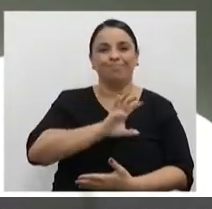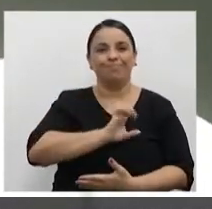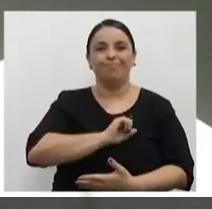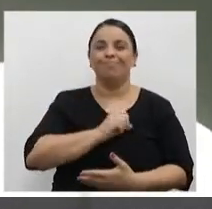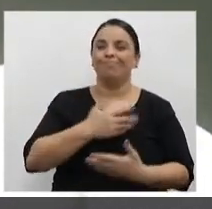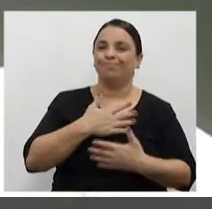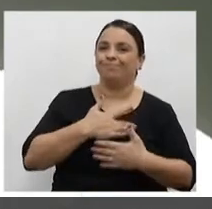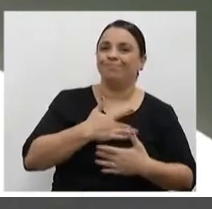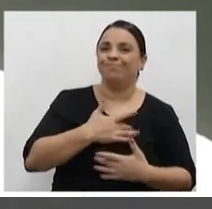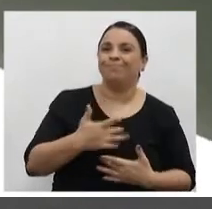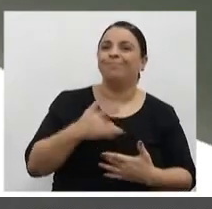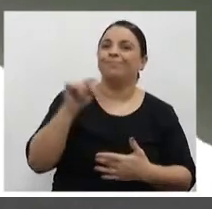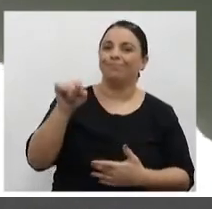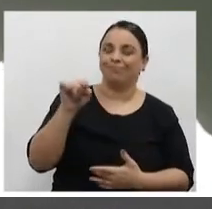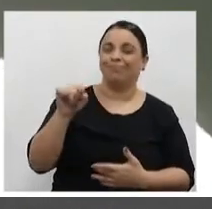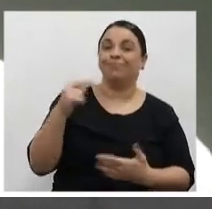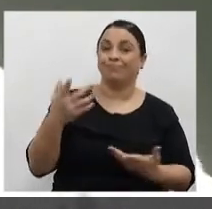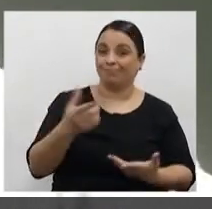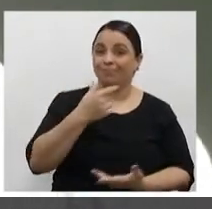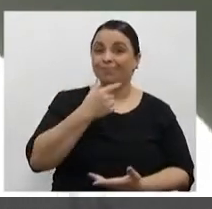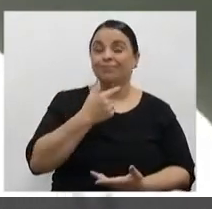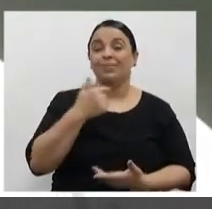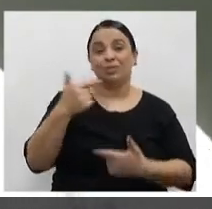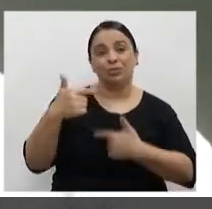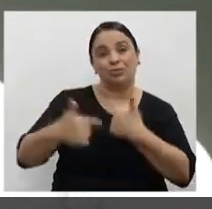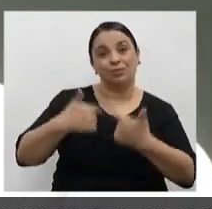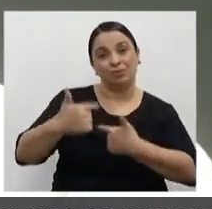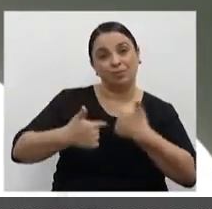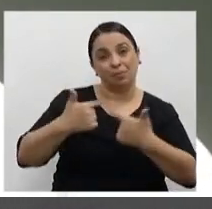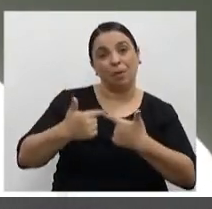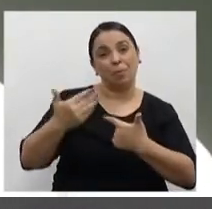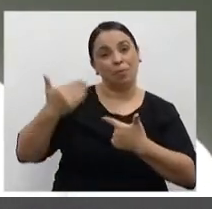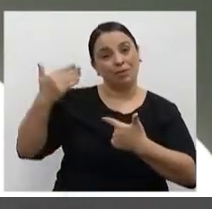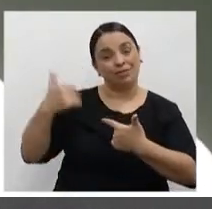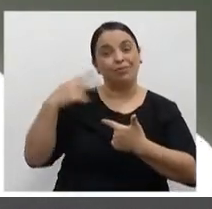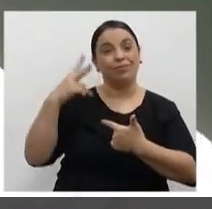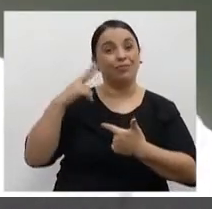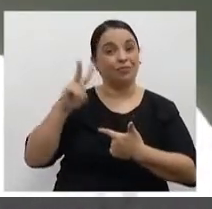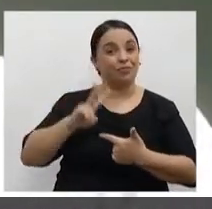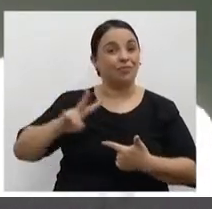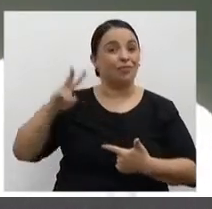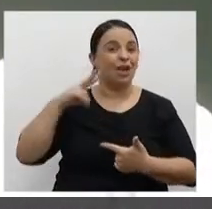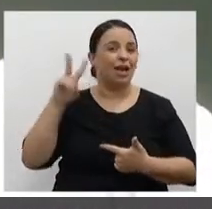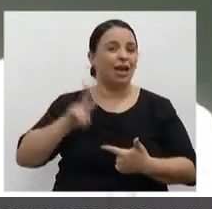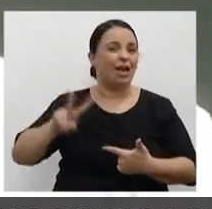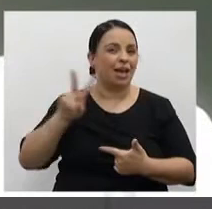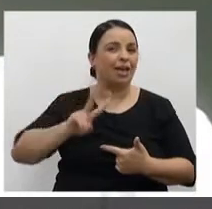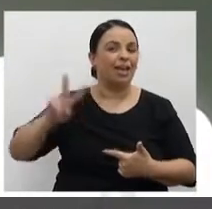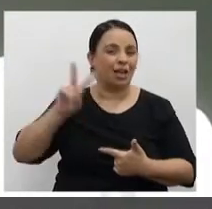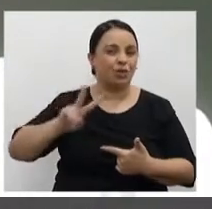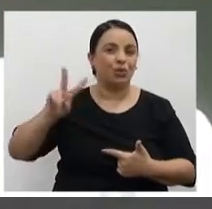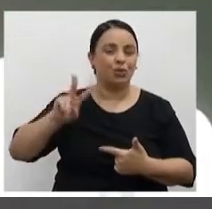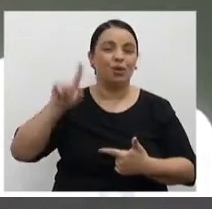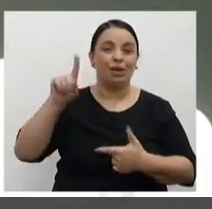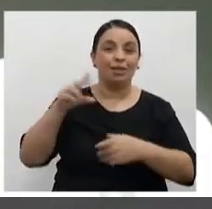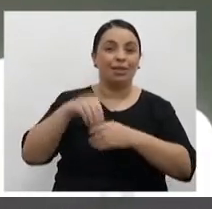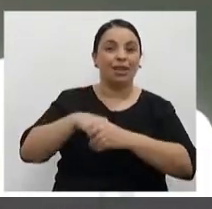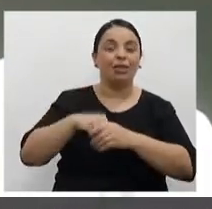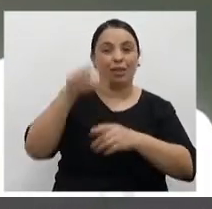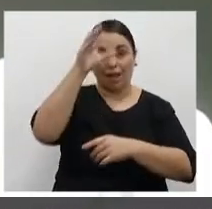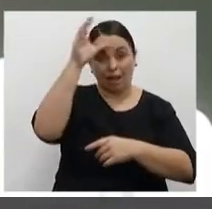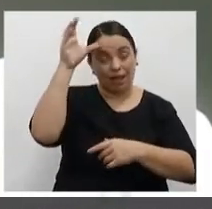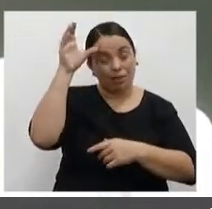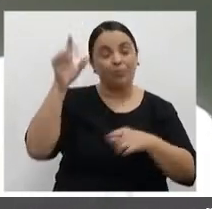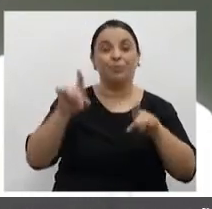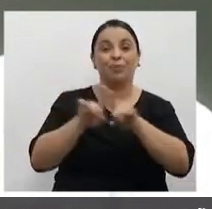por Vossa Excelência, desde seus trabalhos como vereador na Câmara Municipal, sobretudo na defesa das questões